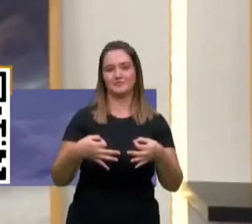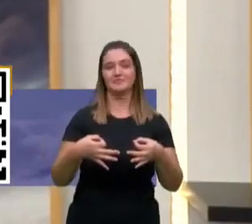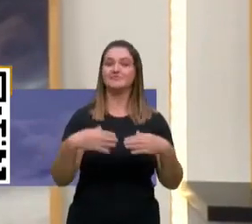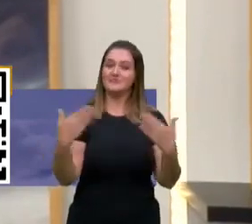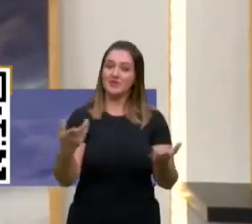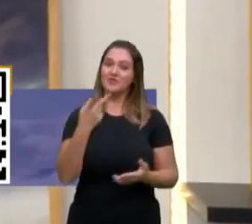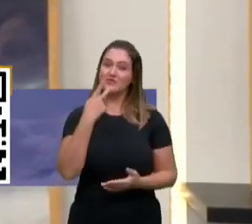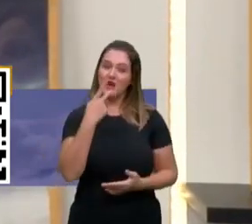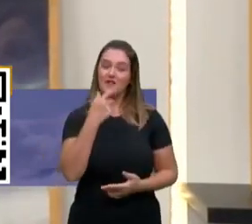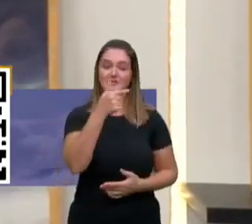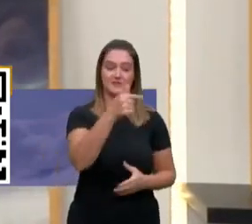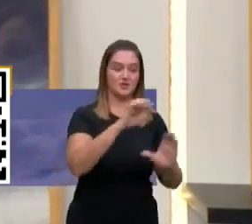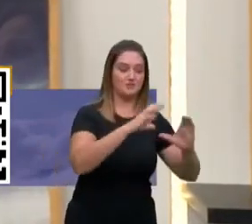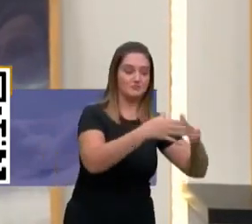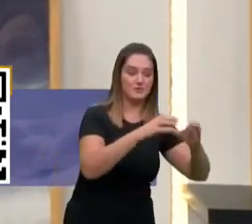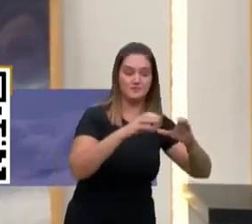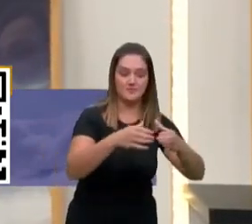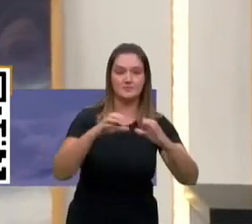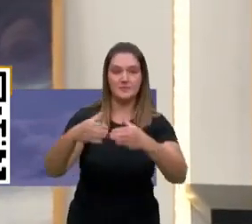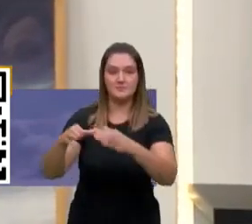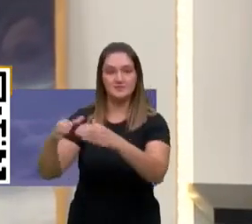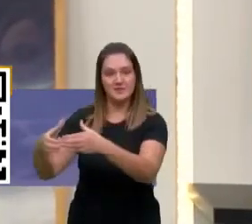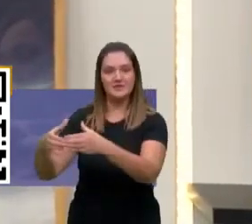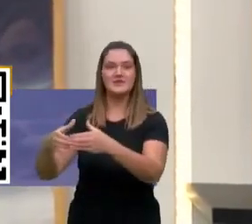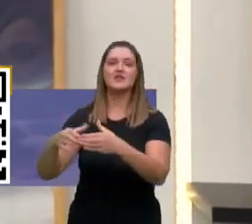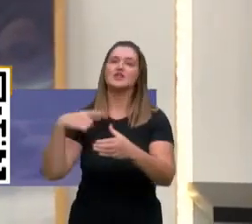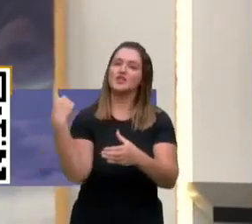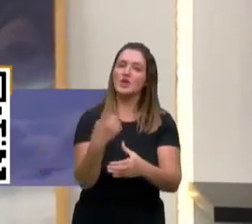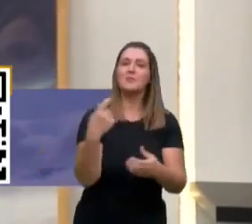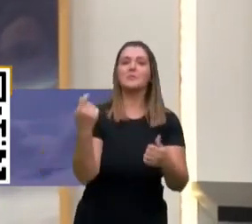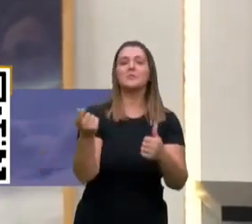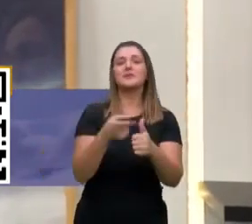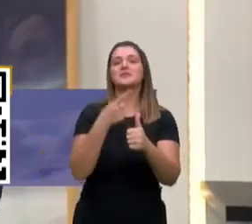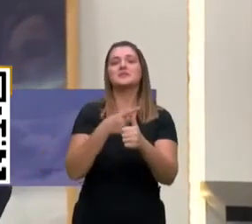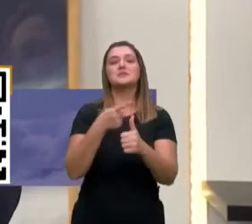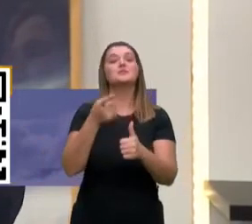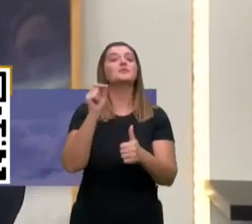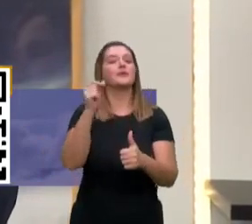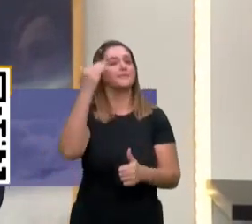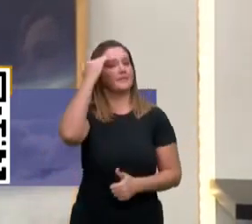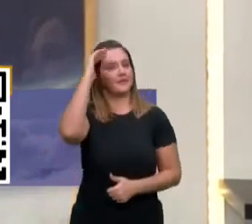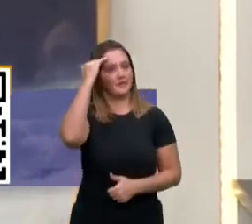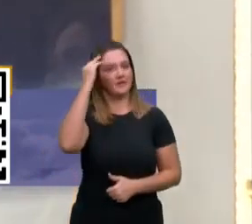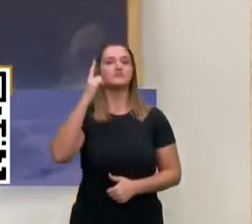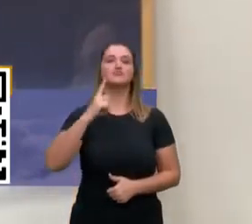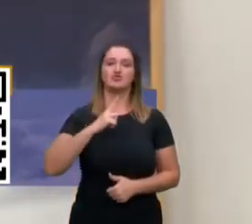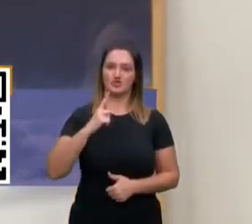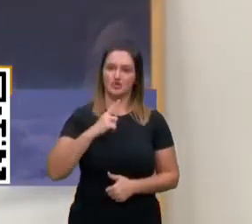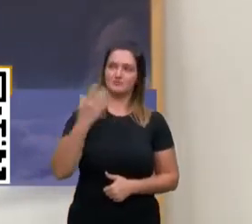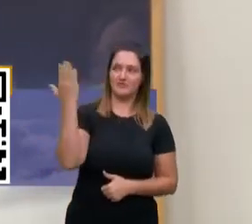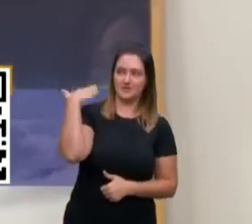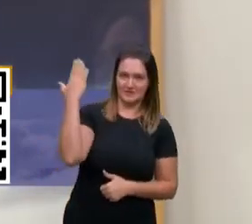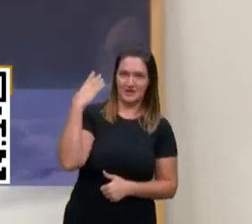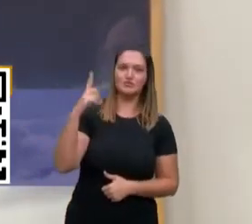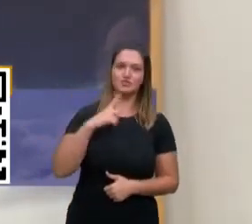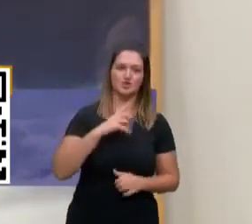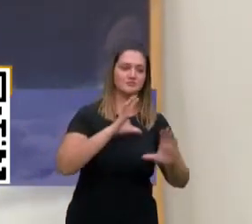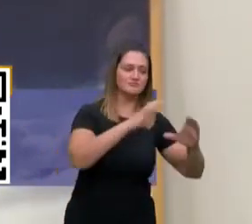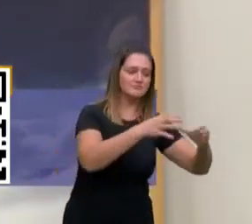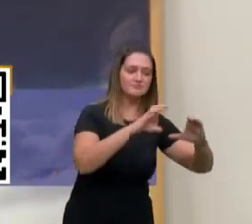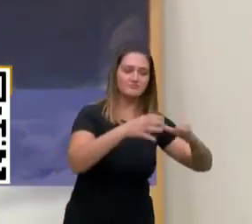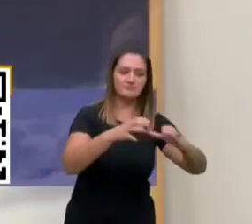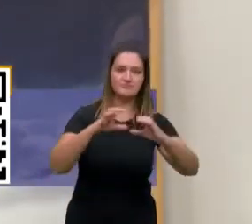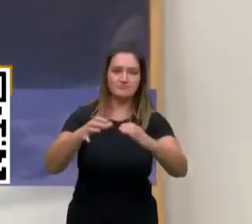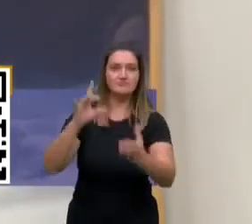quando você fala de 7 igrejas, por exemplo, nós temos que entender algumas coisas. Primeiro, existiram essas 7 igrejas?